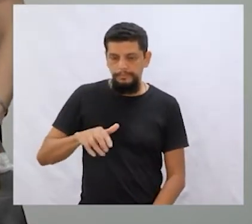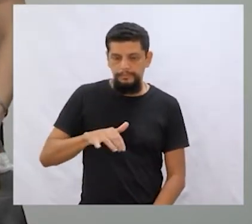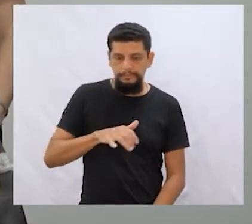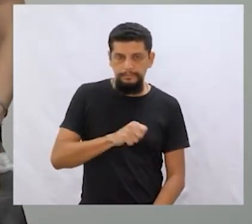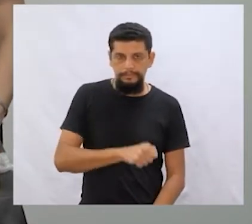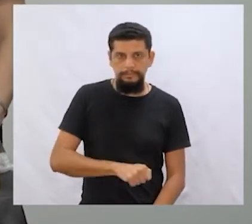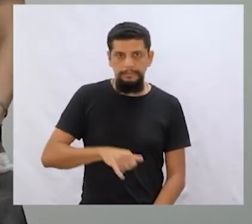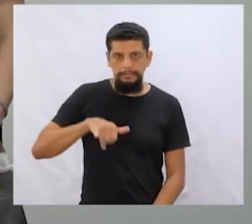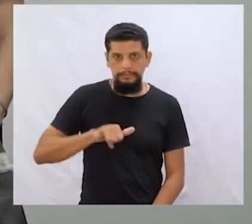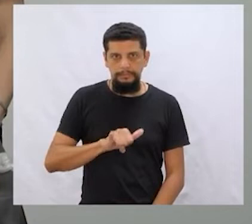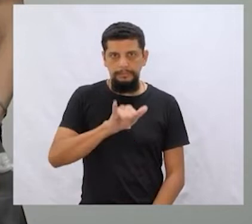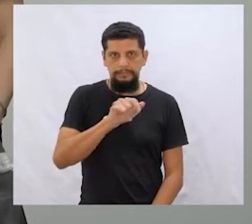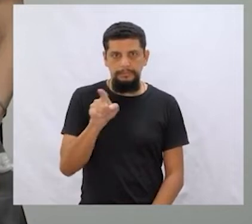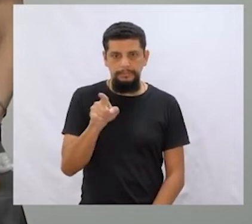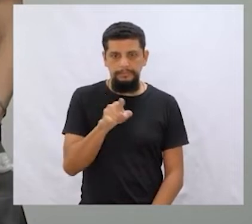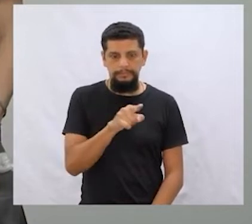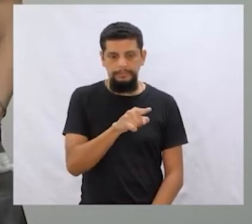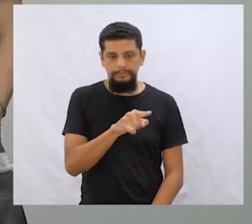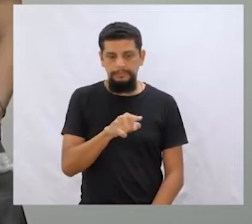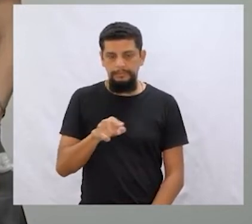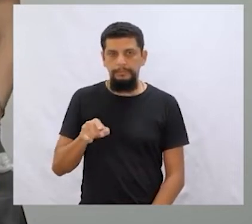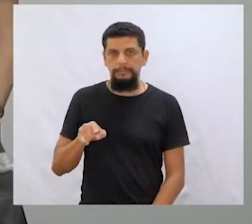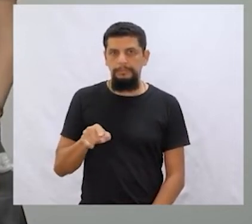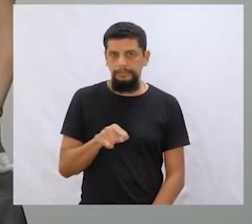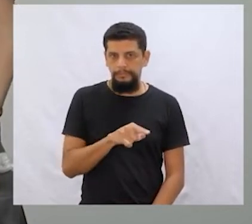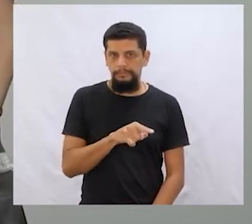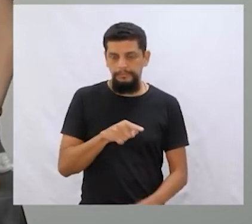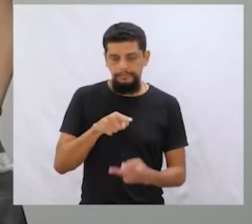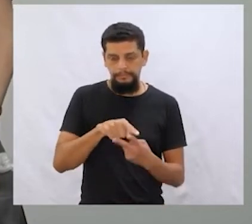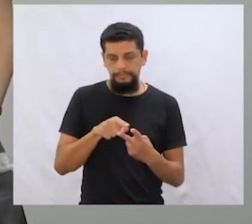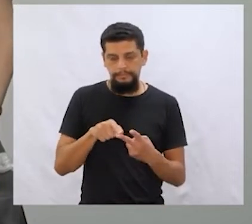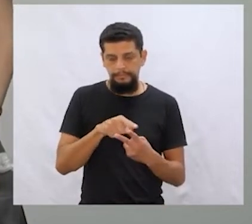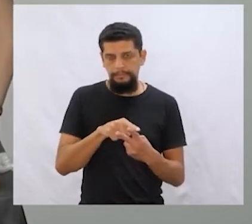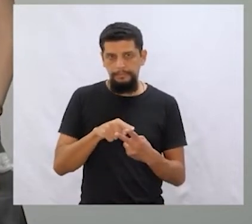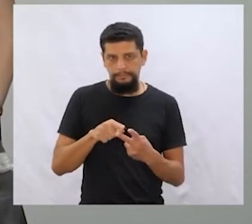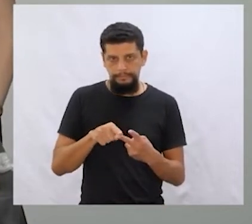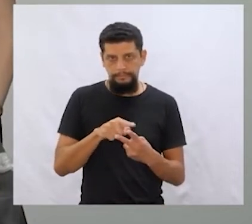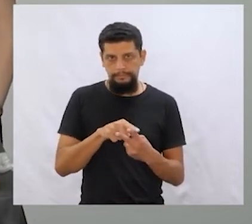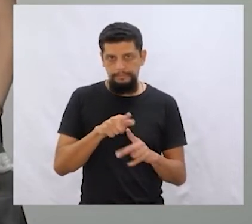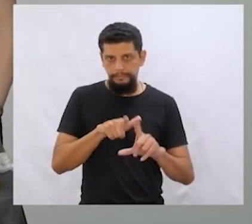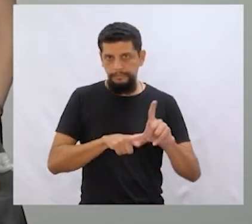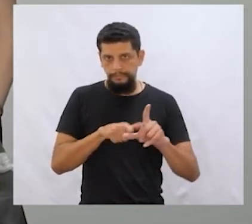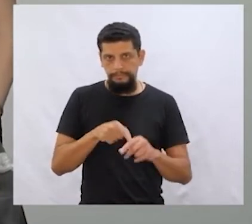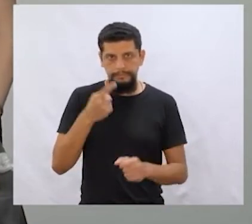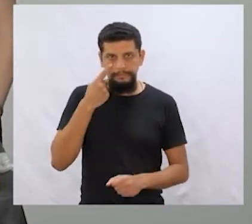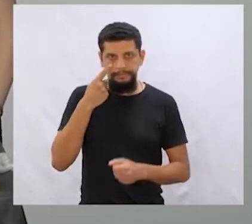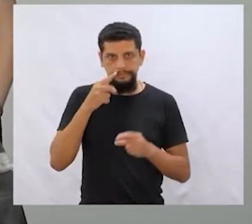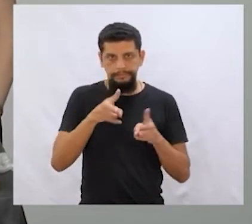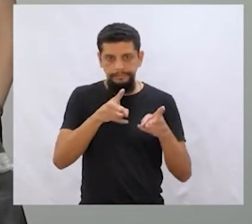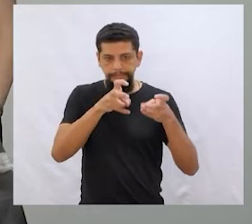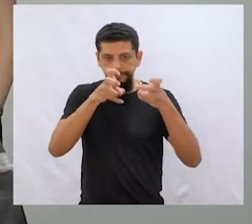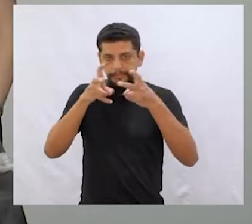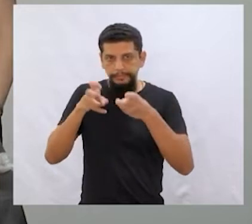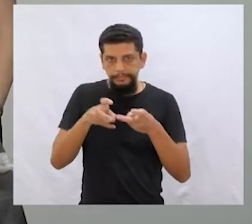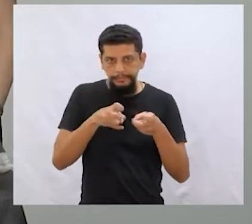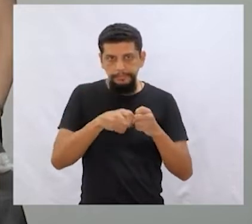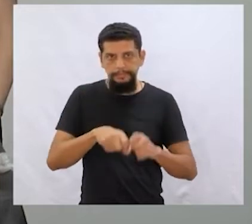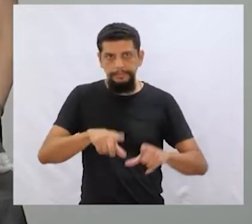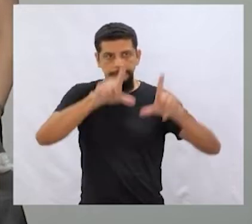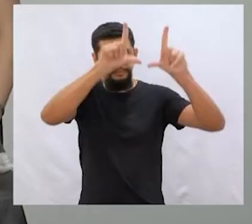o Y e o Z. As últimas duas, as né? As últimas duas. Do alfabeto. Então, prestem atenção lá na